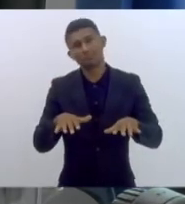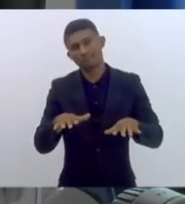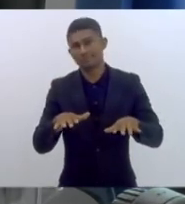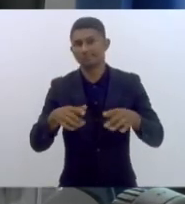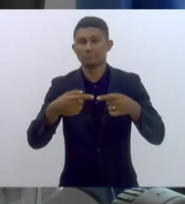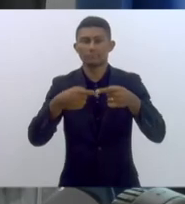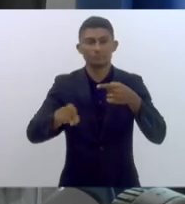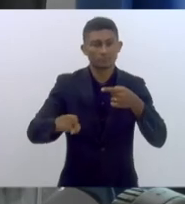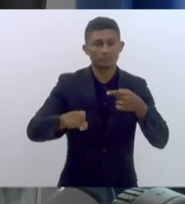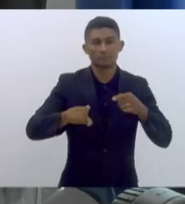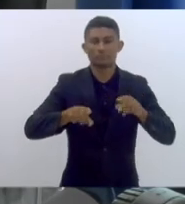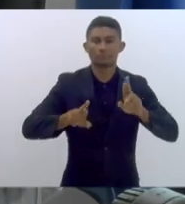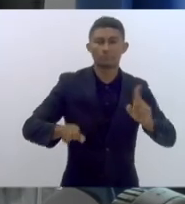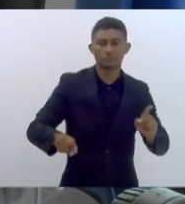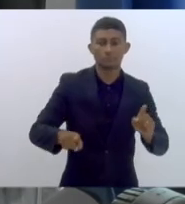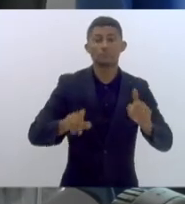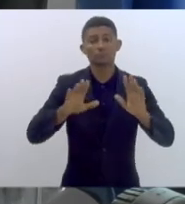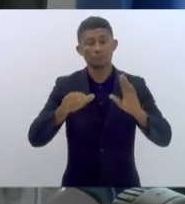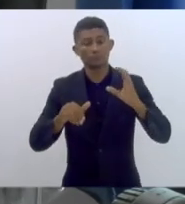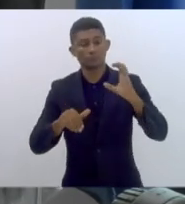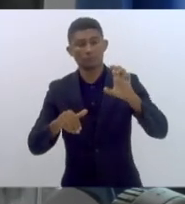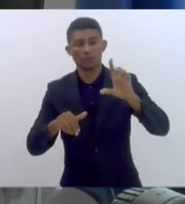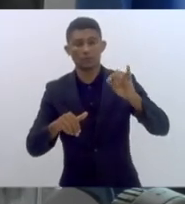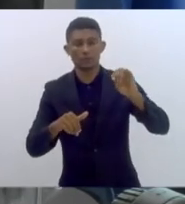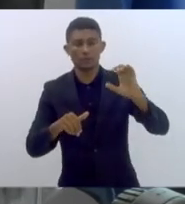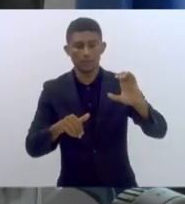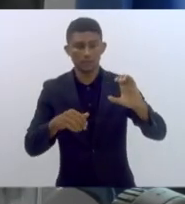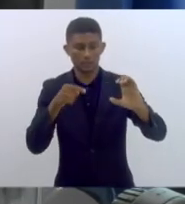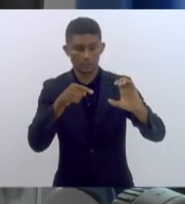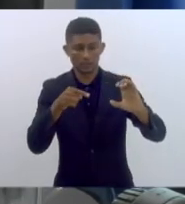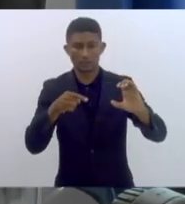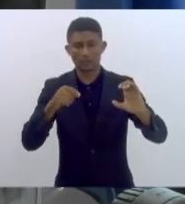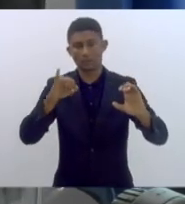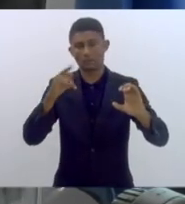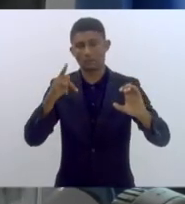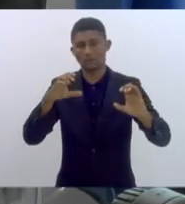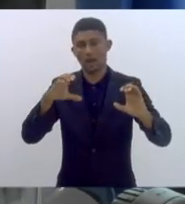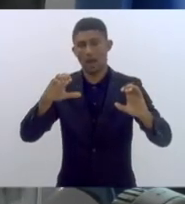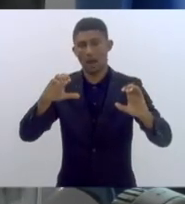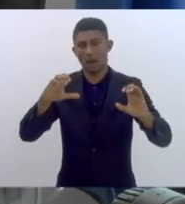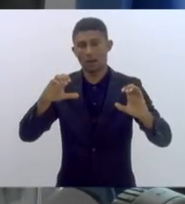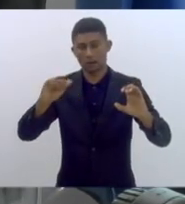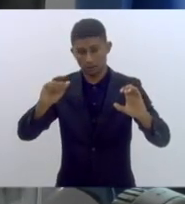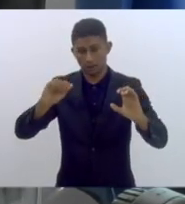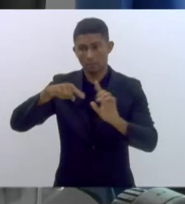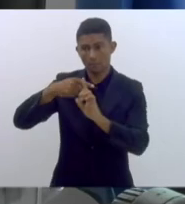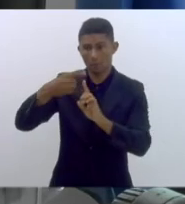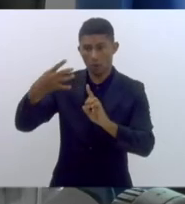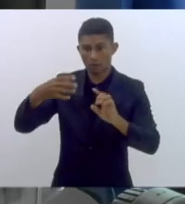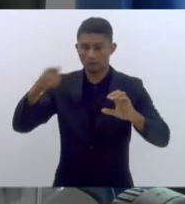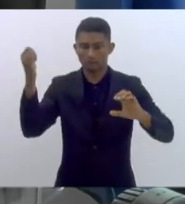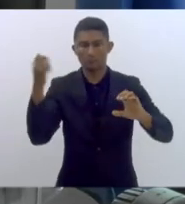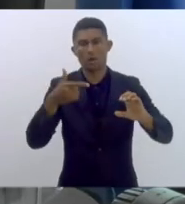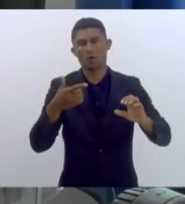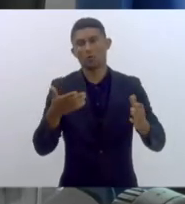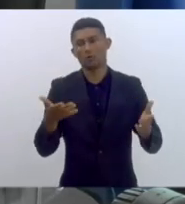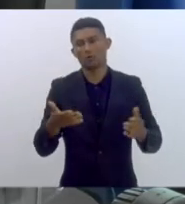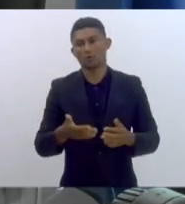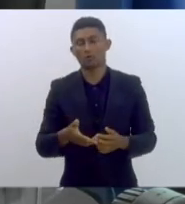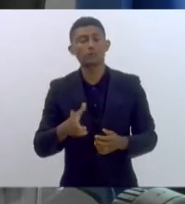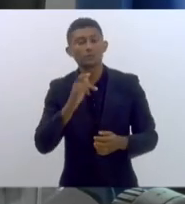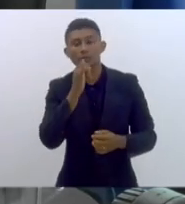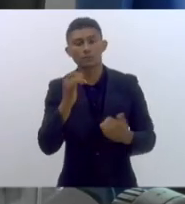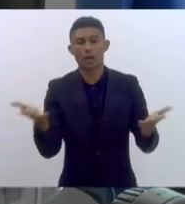verdadeiro, mas taxa Selic, em tese, é menor que IPCA mais 4. Mesmo nesse momento, se você pegar o